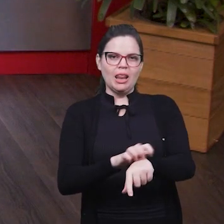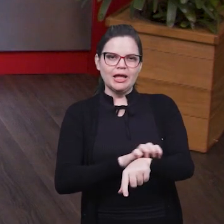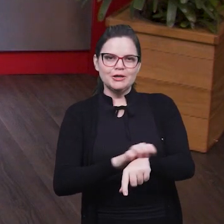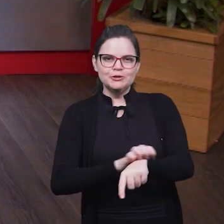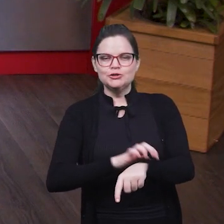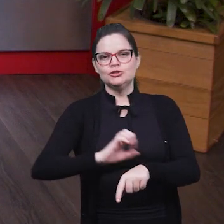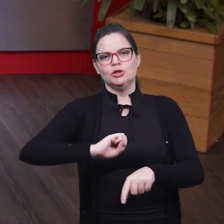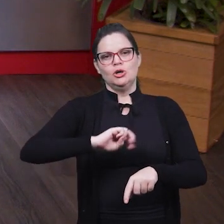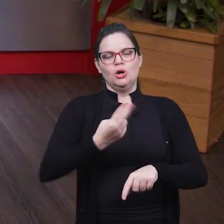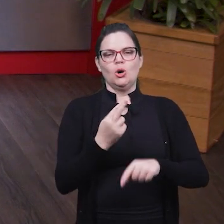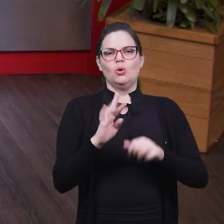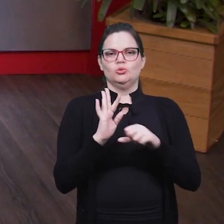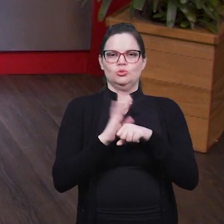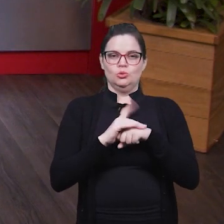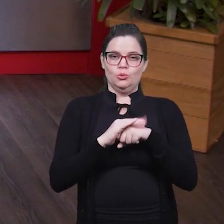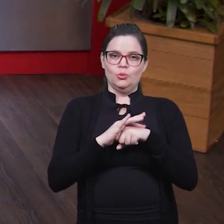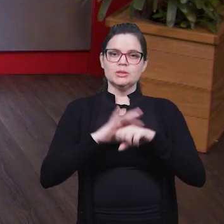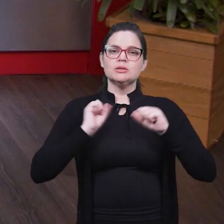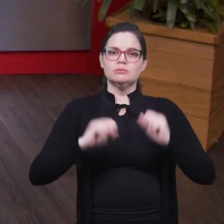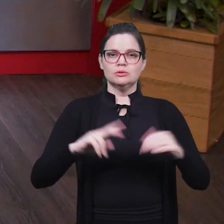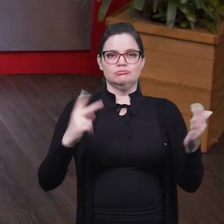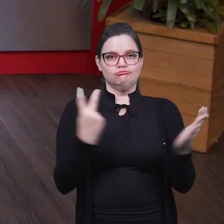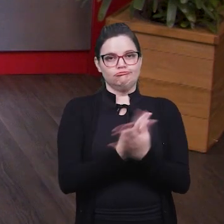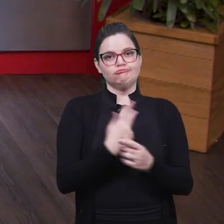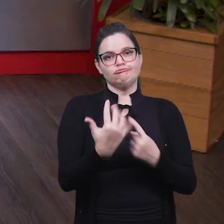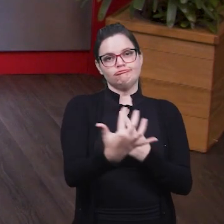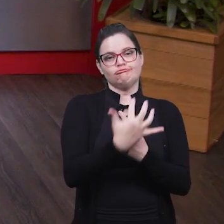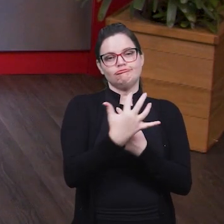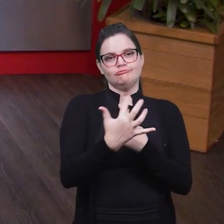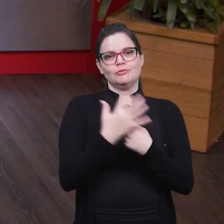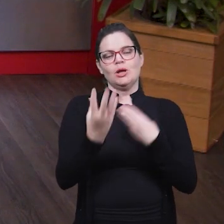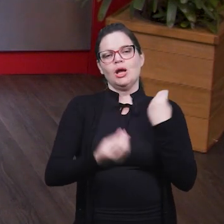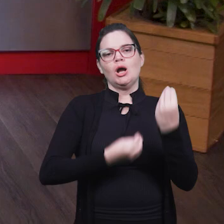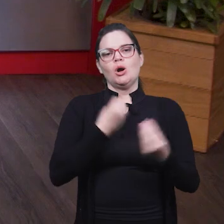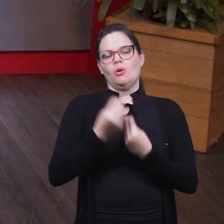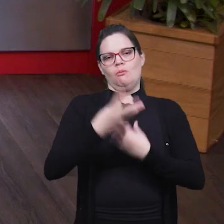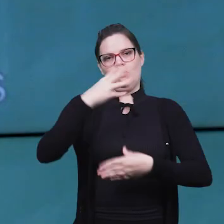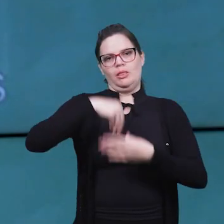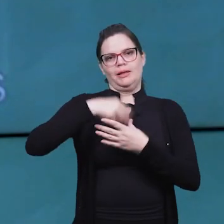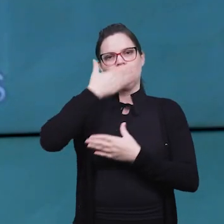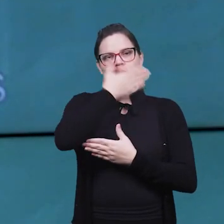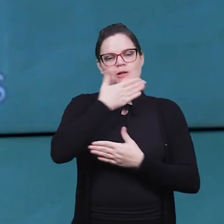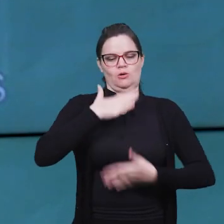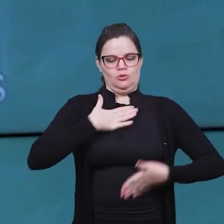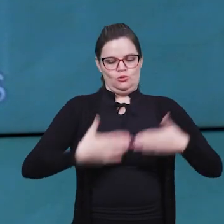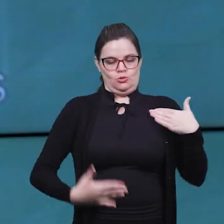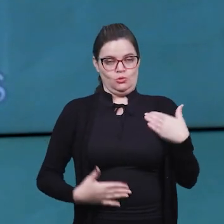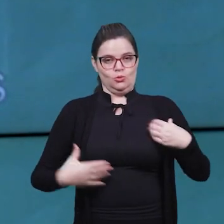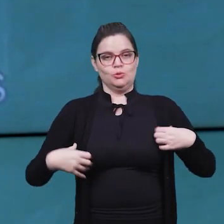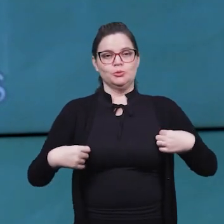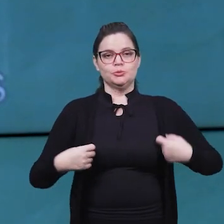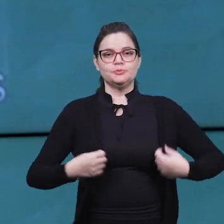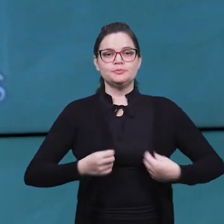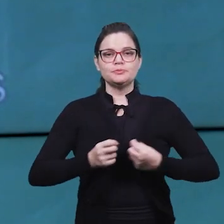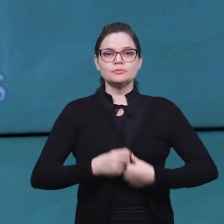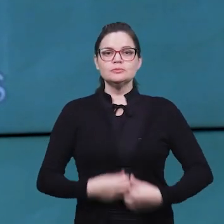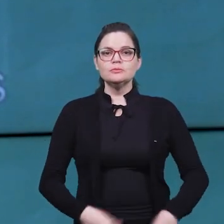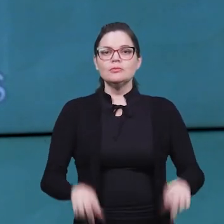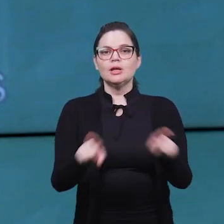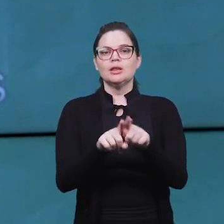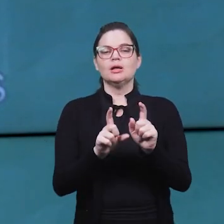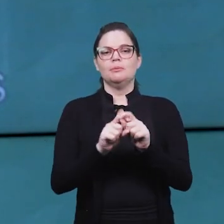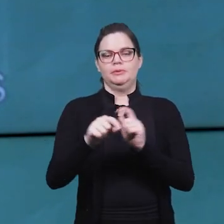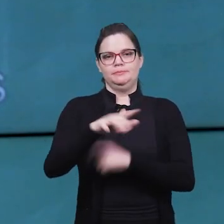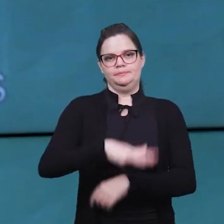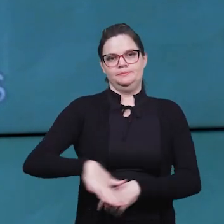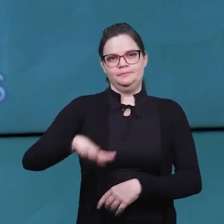de doença celíaca, que podem influenciar nas doses de glicose. No ambiente, fatores